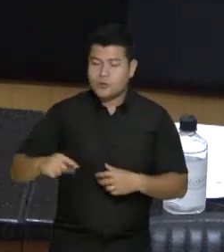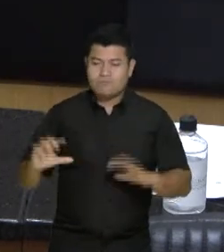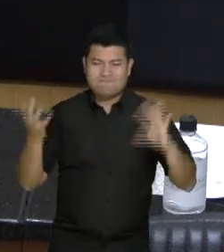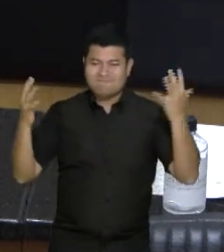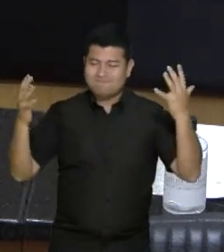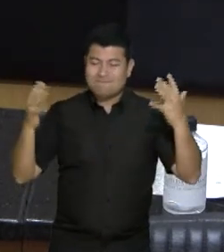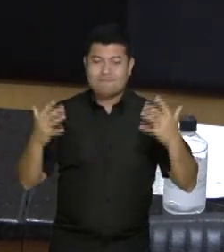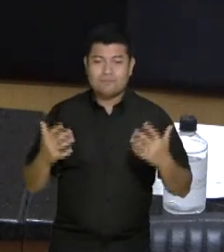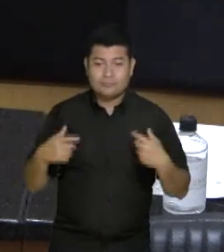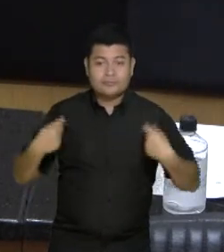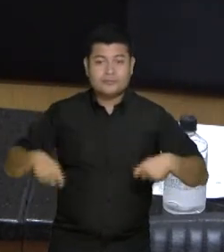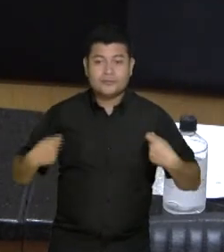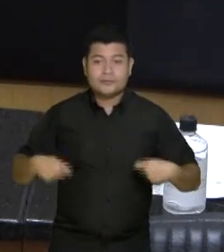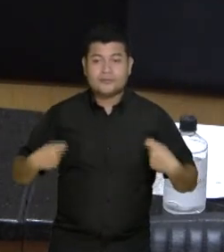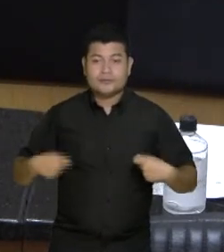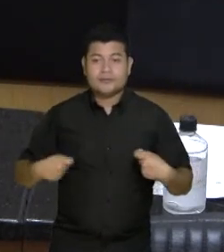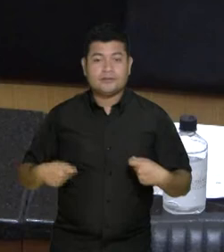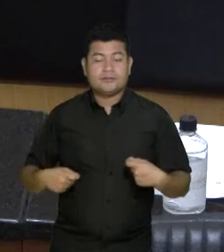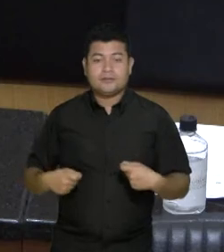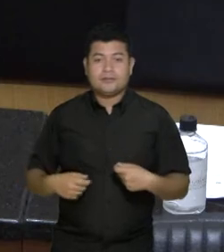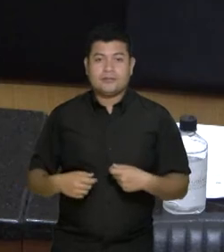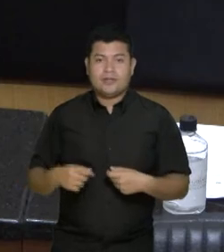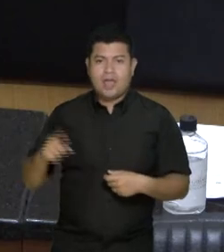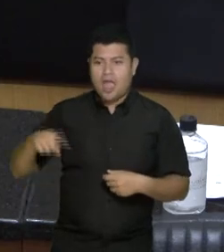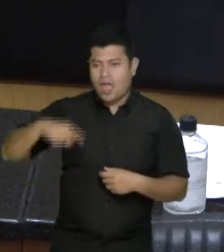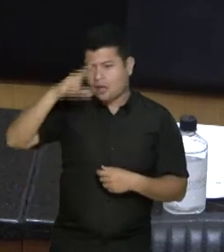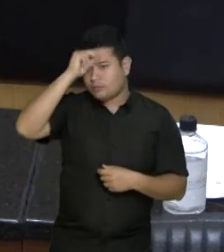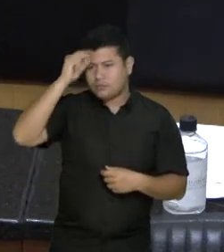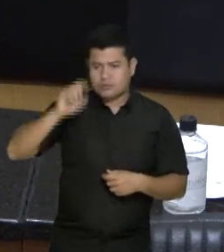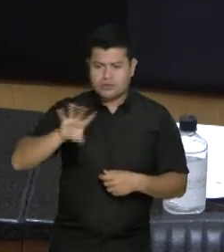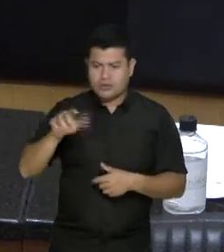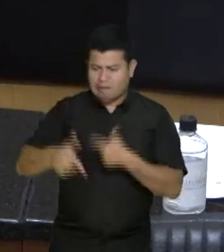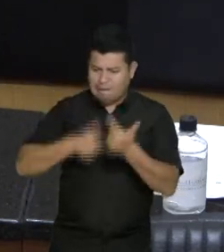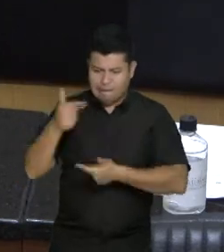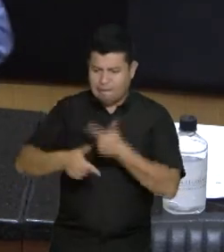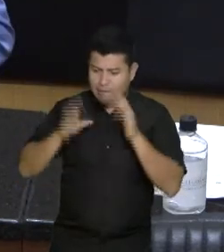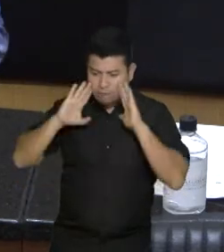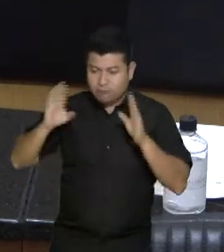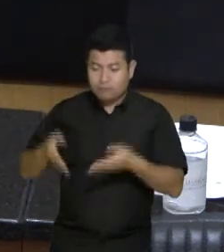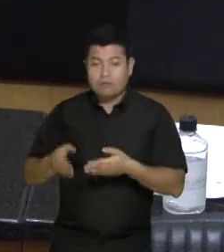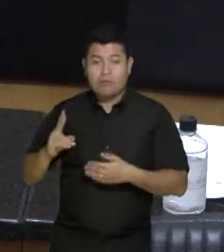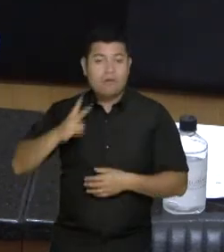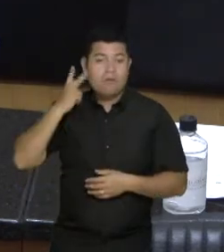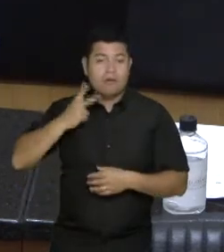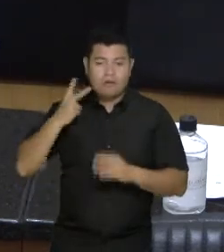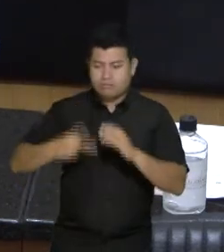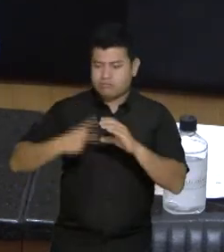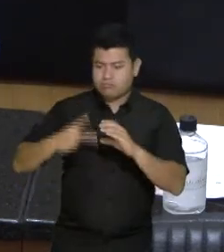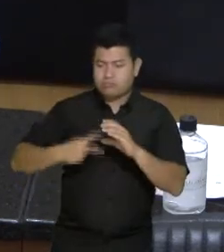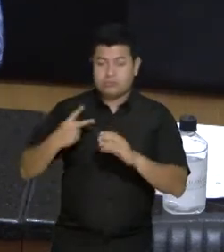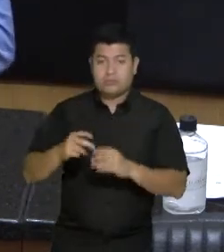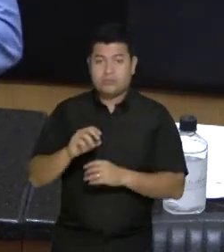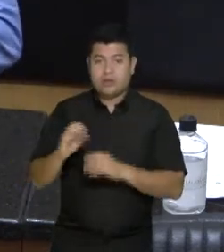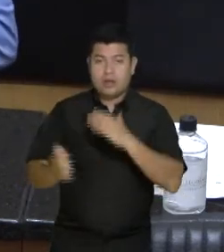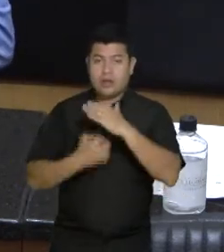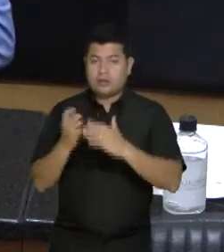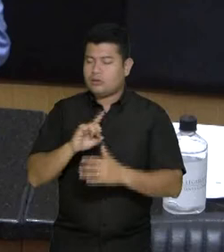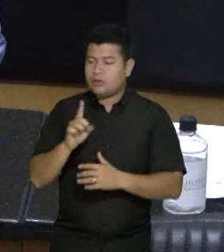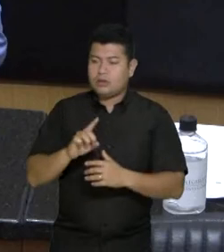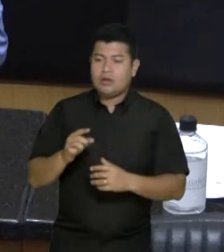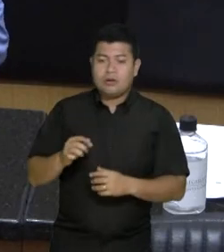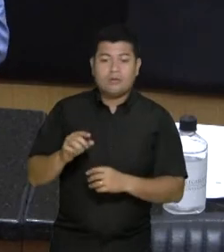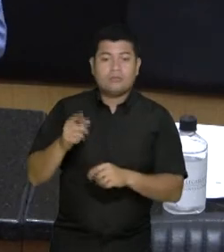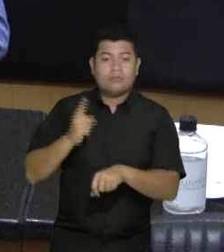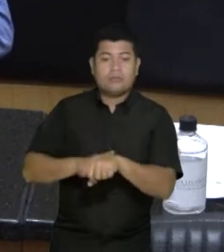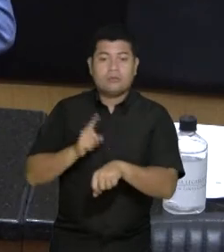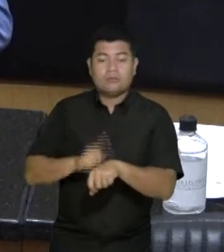é a prefeitura não é só para trabalho, os vereadores, ou seja, as empresas, é hora de celebrar os